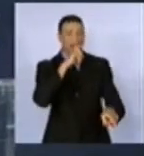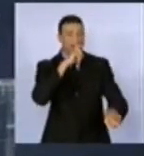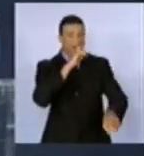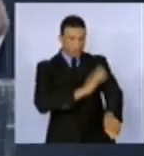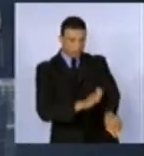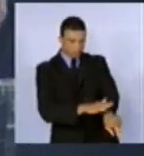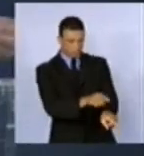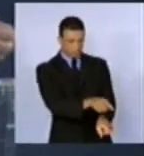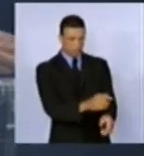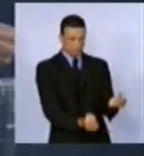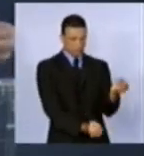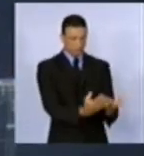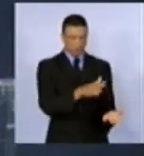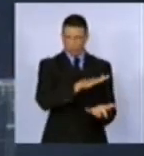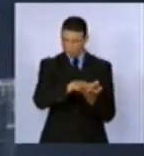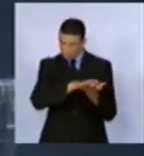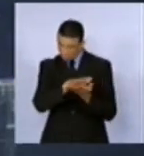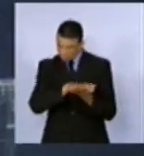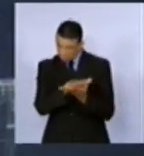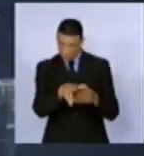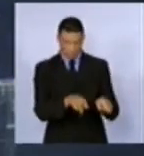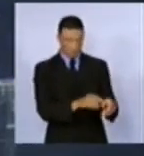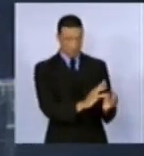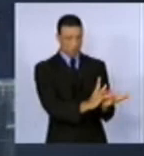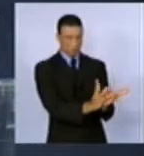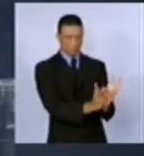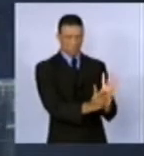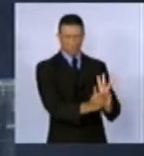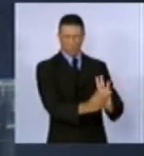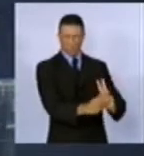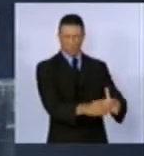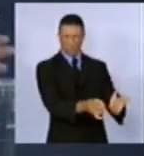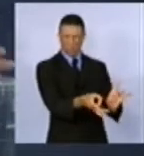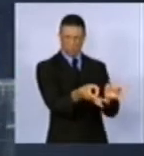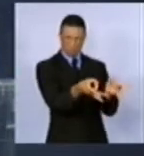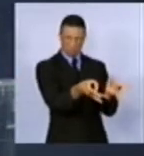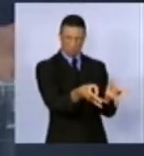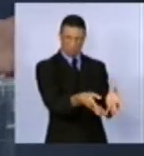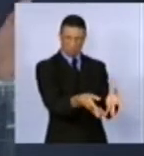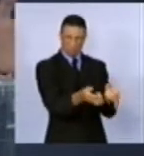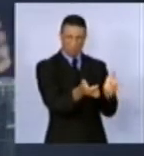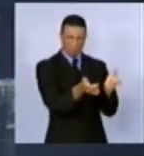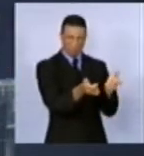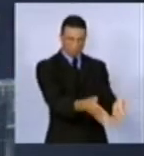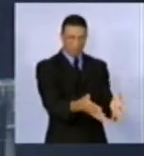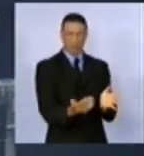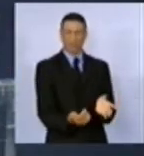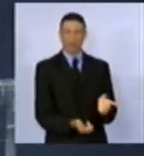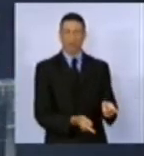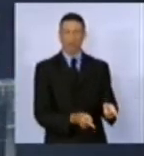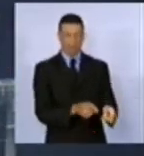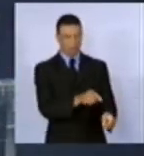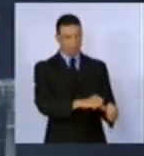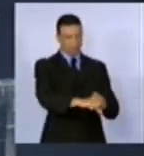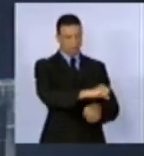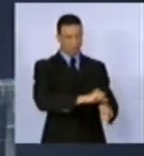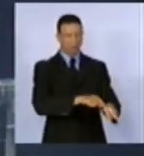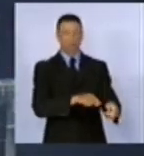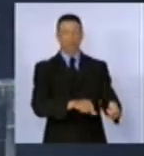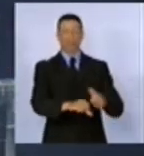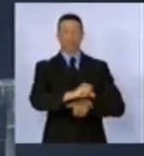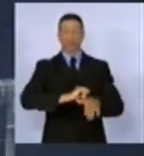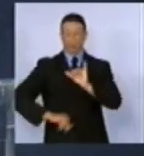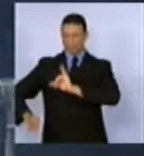parte deste carbono da matéria orgânica é liberado na terceira forma química possível que é o